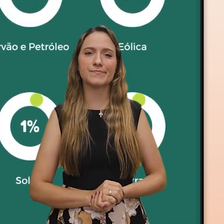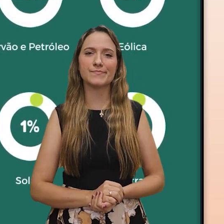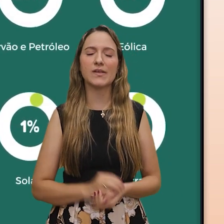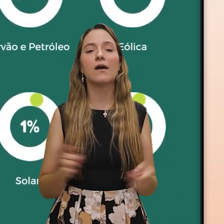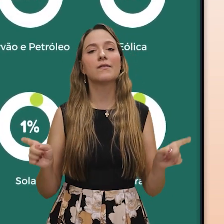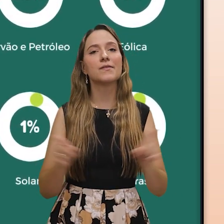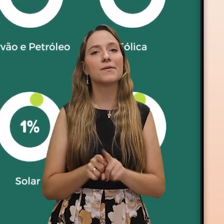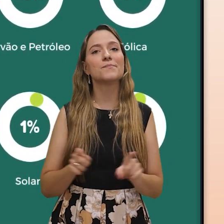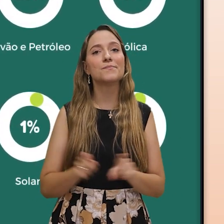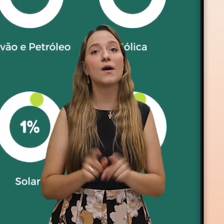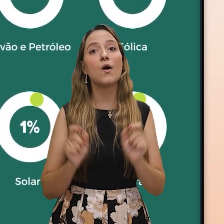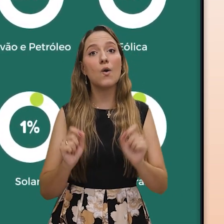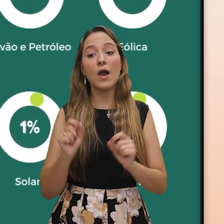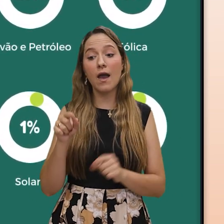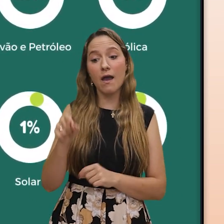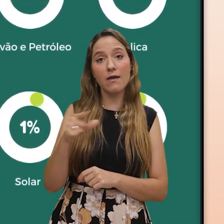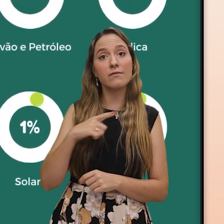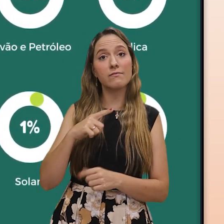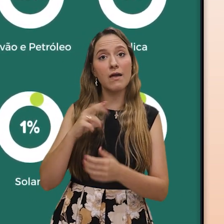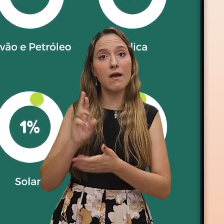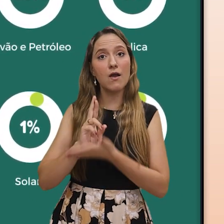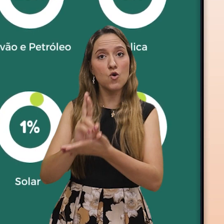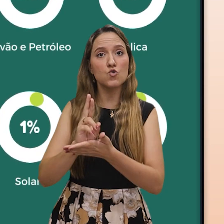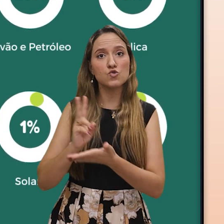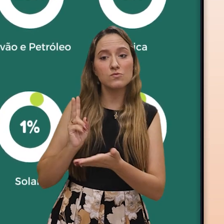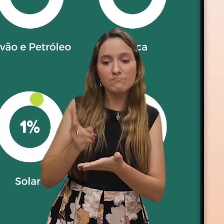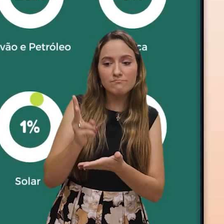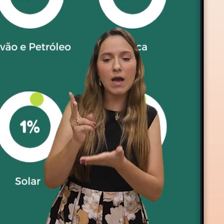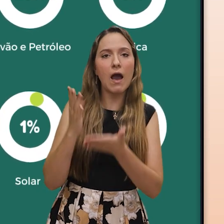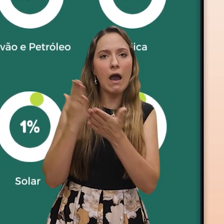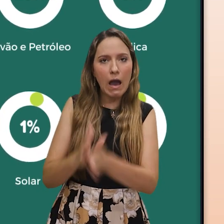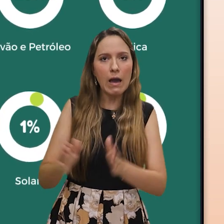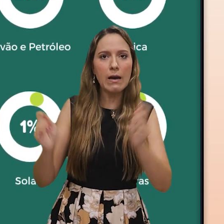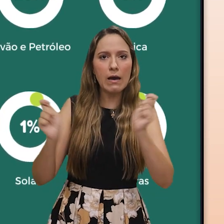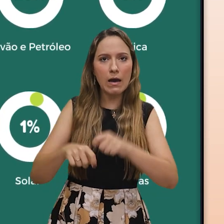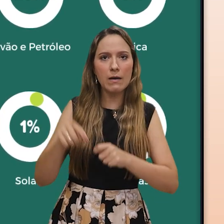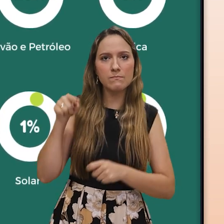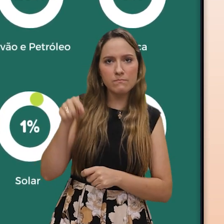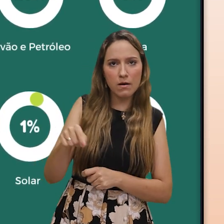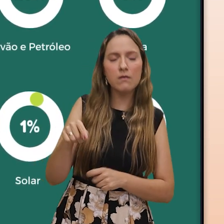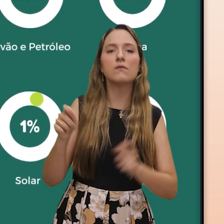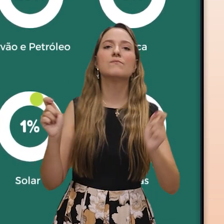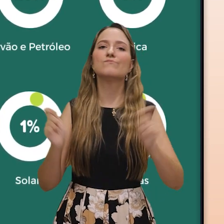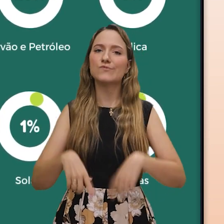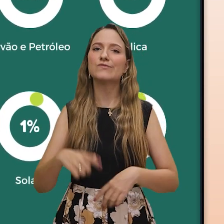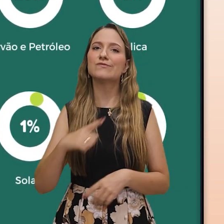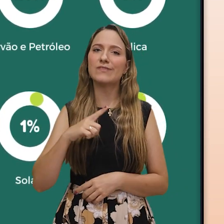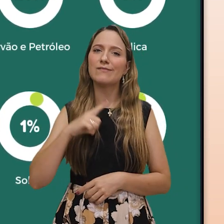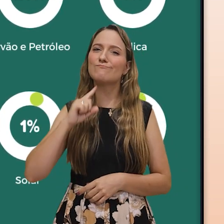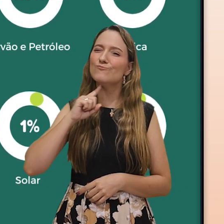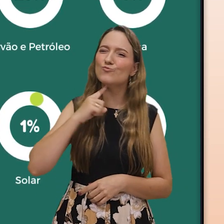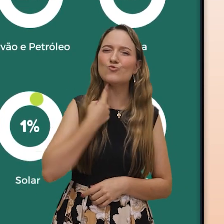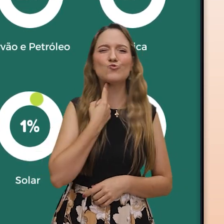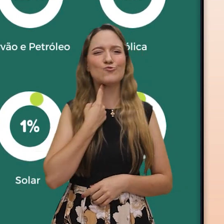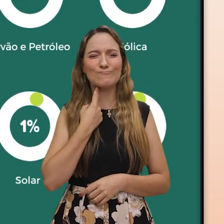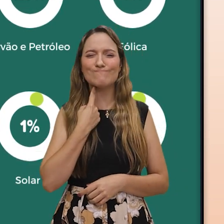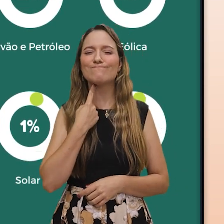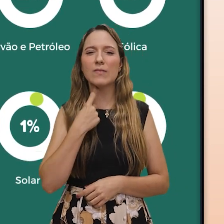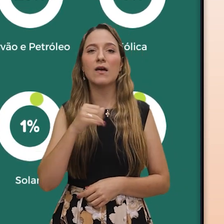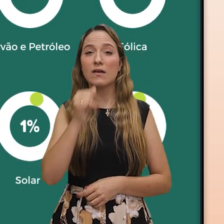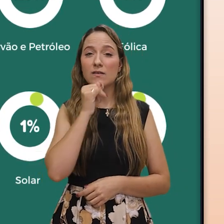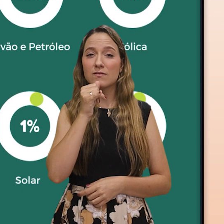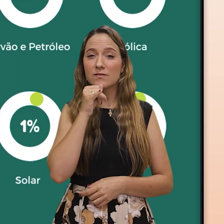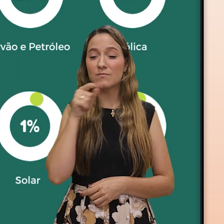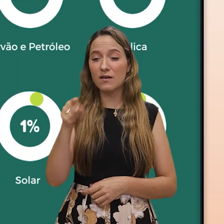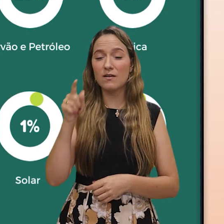tudo, esses recursos não renováveis, eles são extremamente poluentes, o carvão mineral,